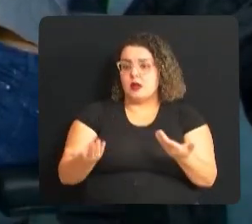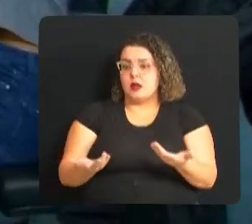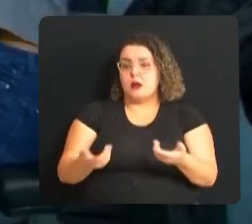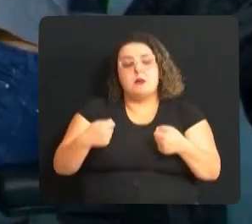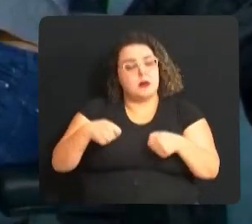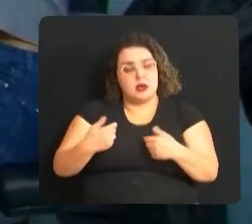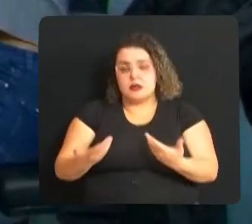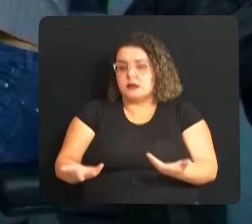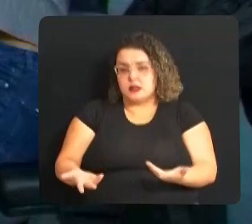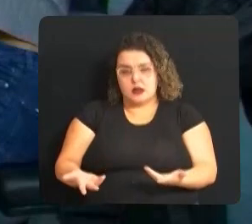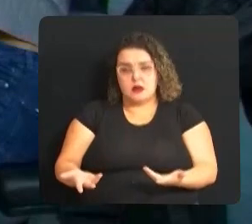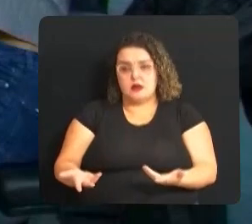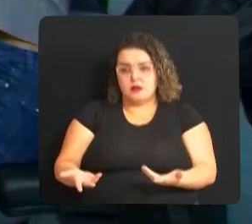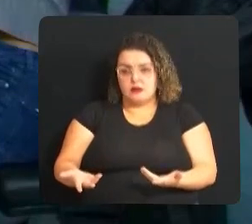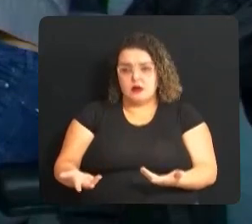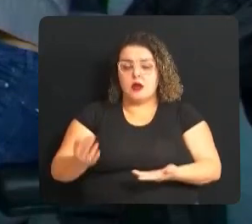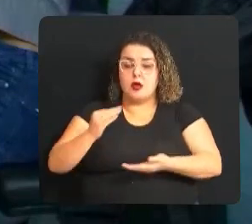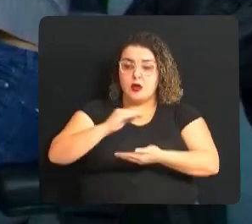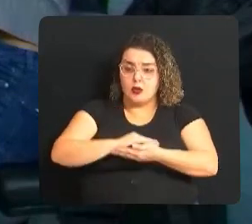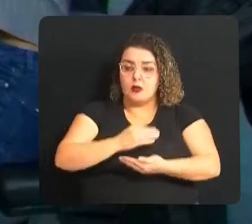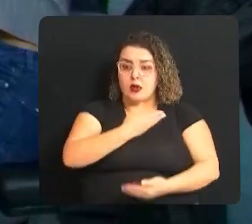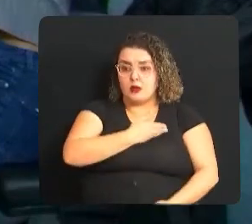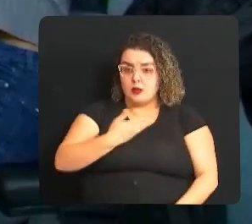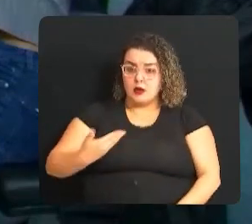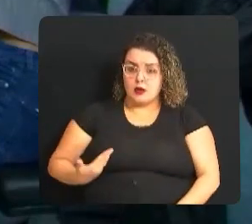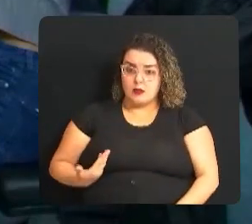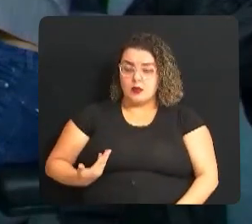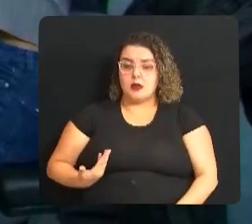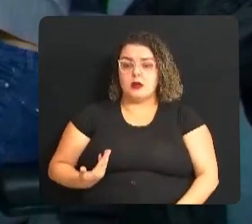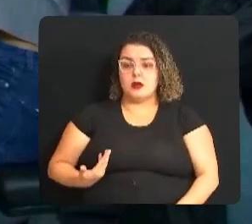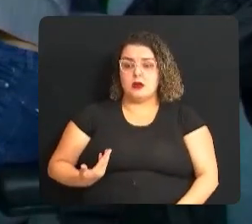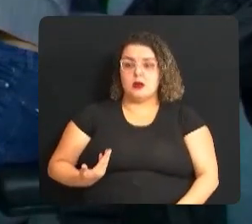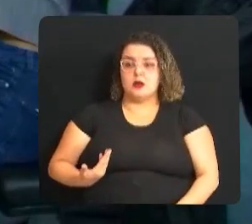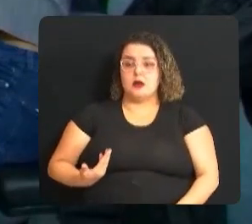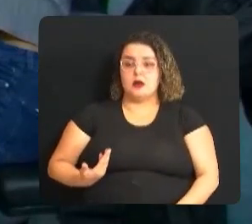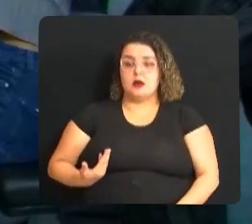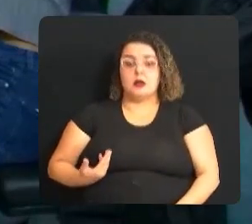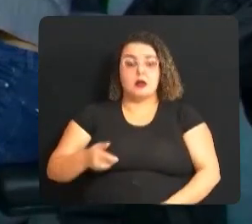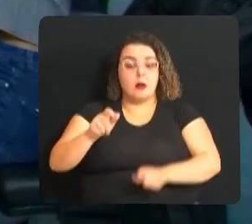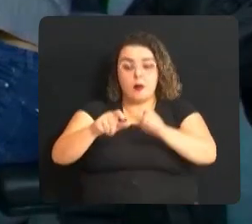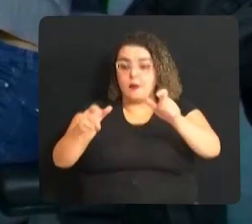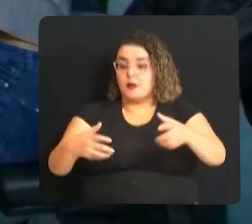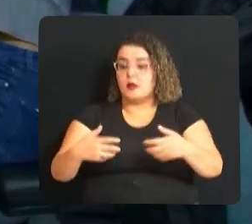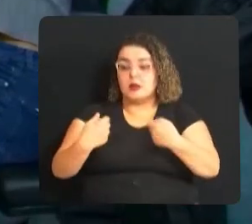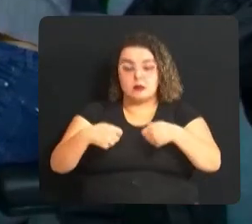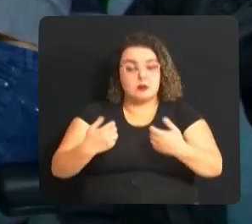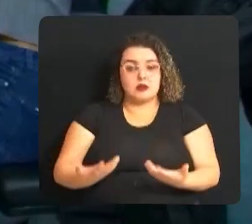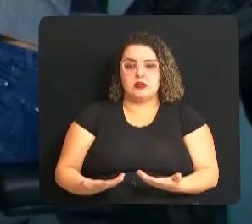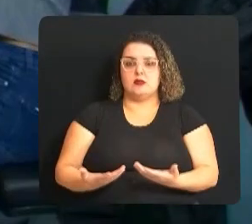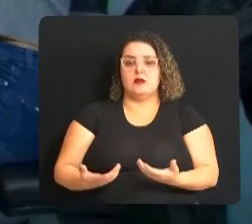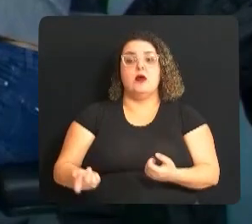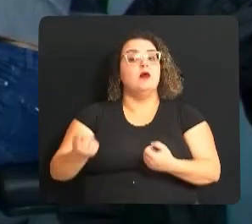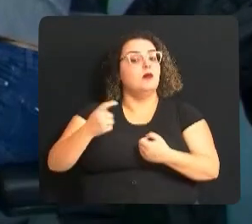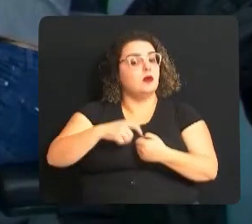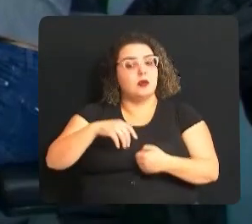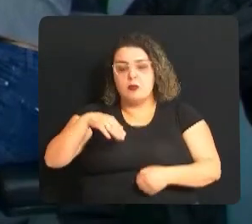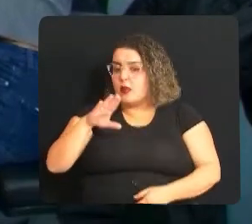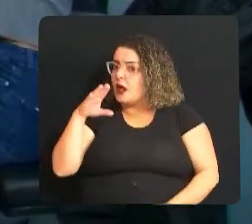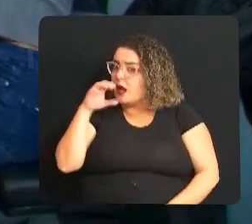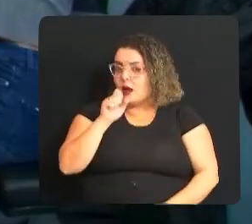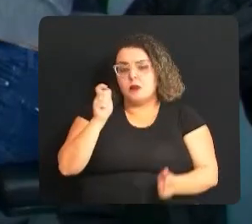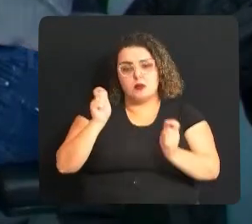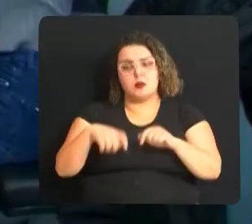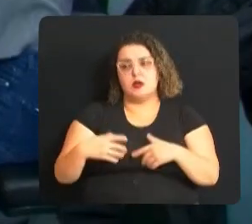poupatempo era necessária. O poupatempo foi um serviço público que caiu no gosto da população e